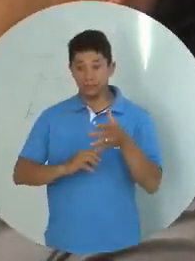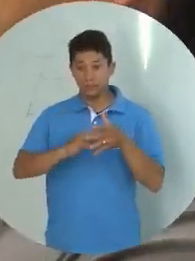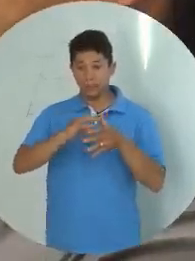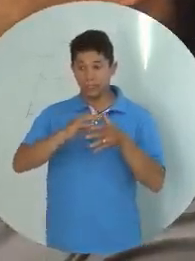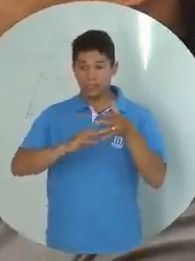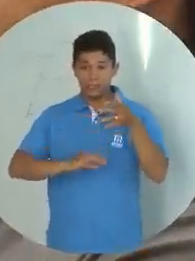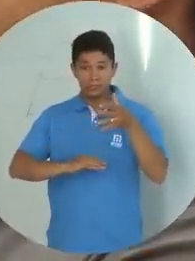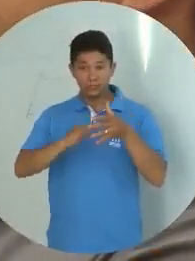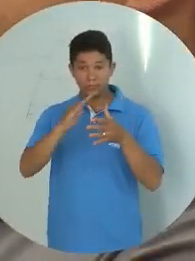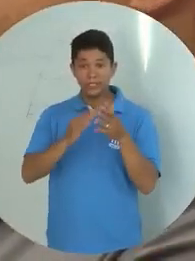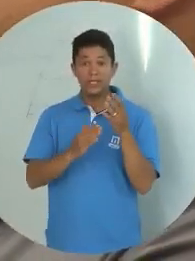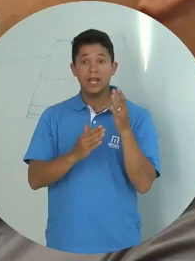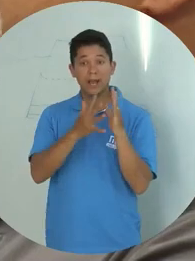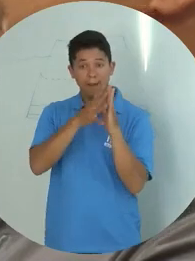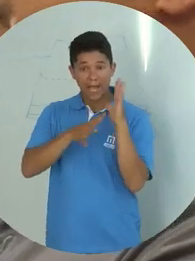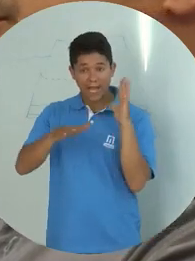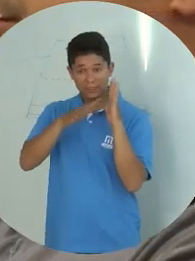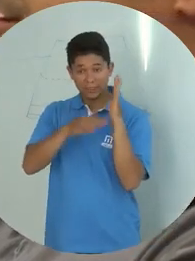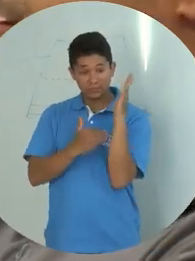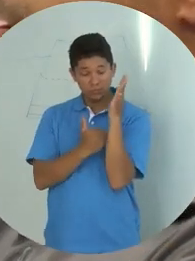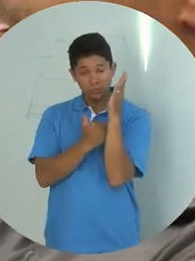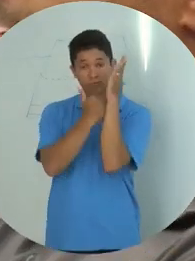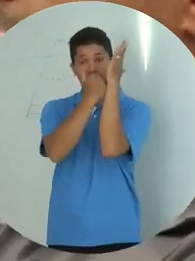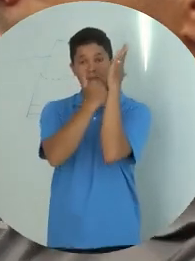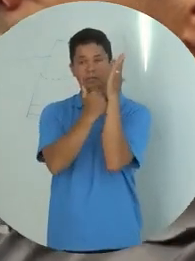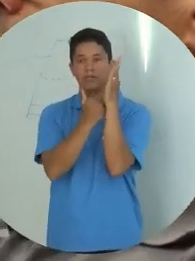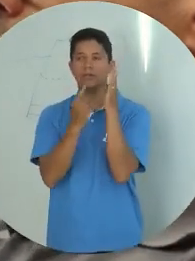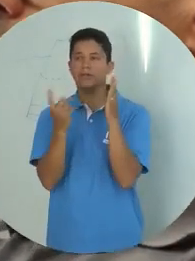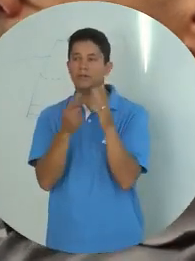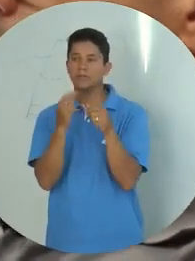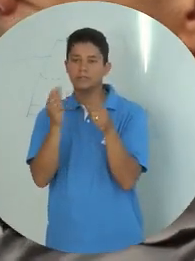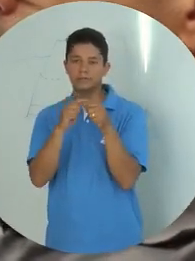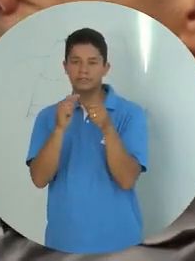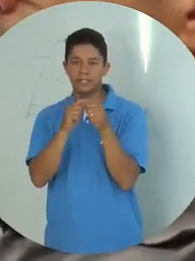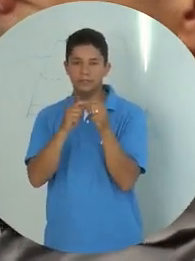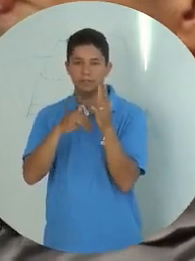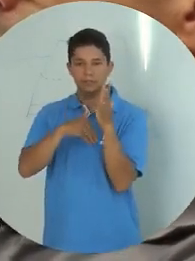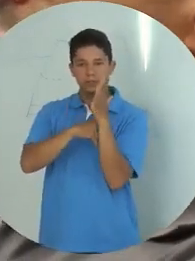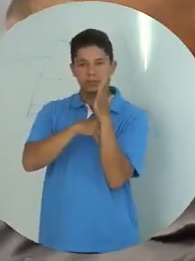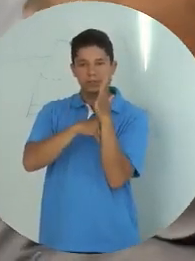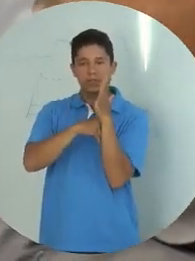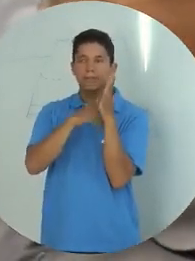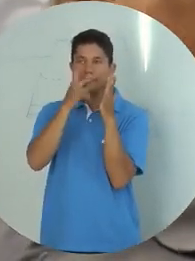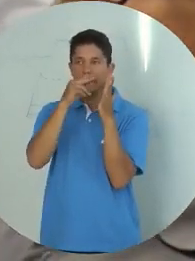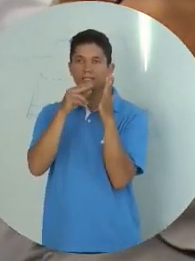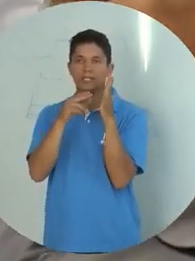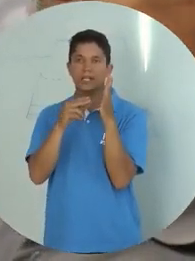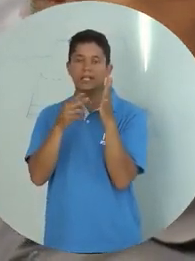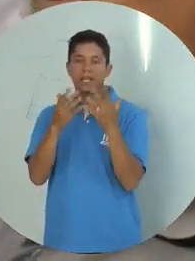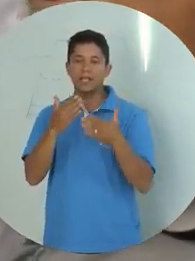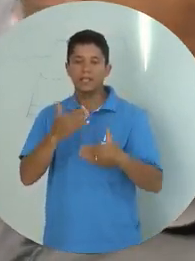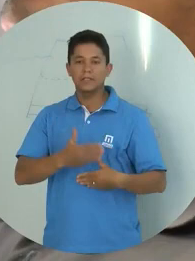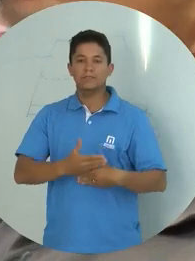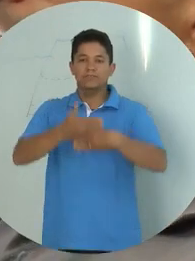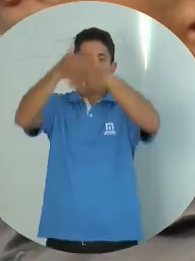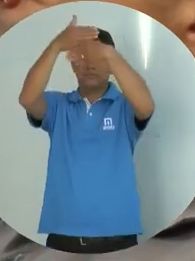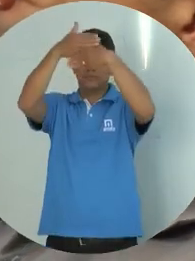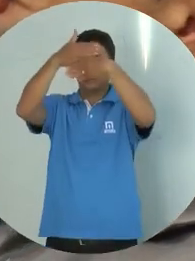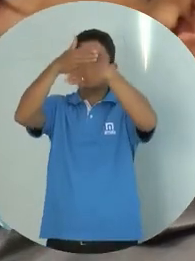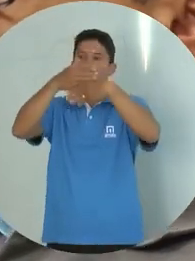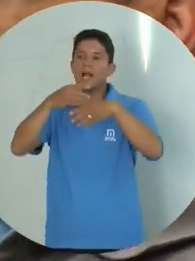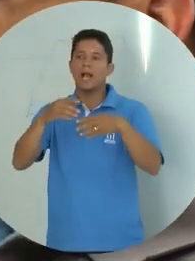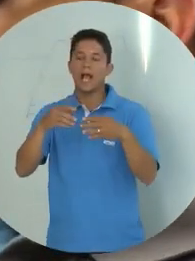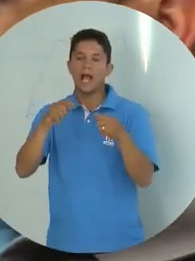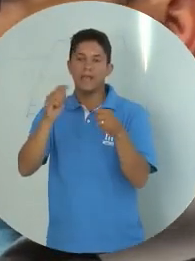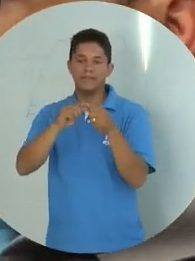Para subir a barragem, a gente teve que fazer o selamento dessas galerias, desses drenos, né? E aí tinha que